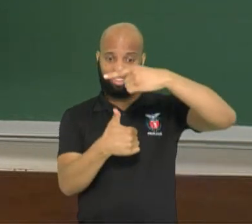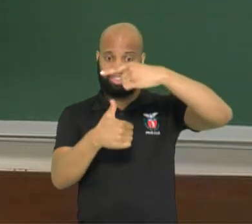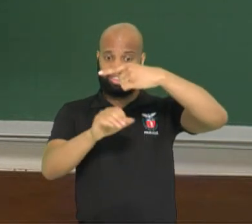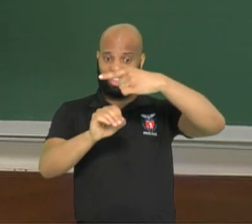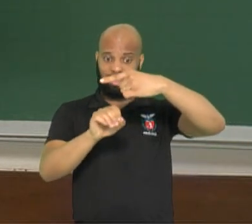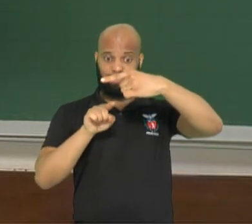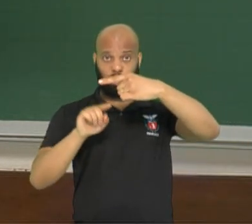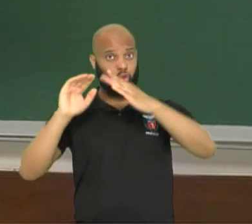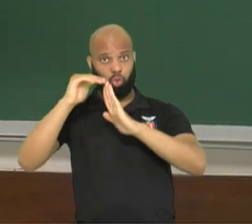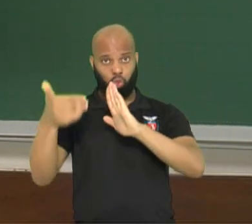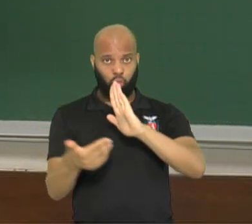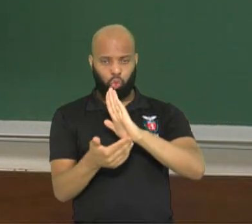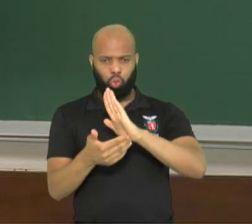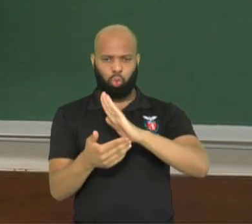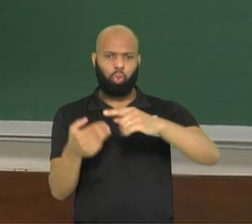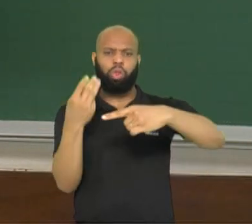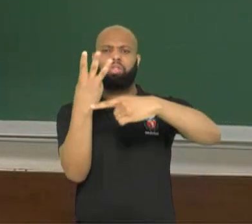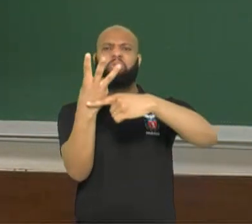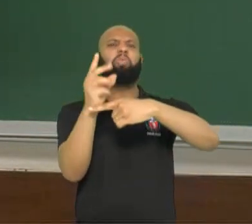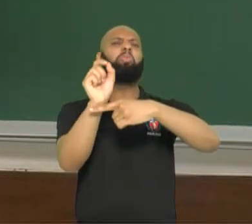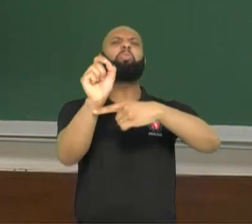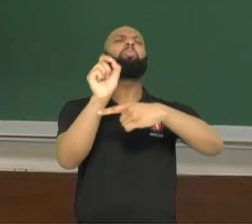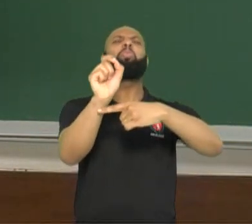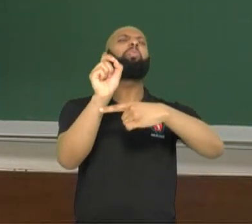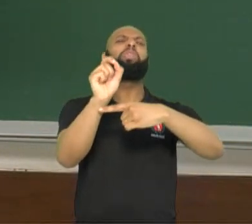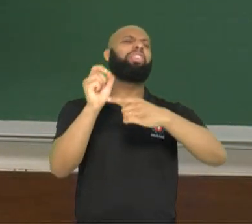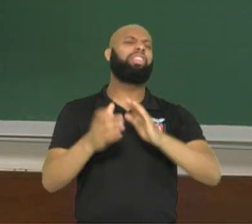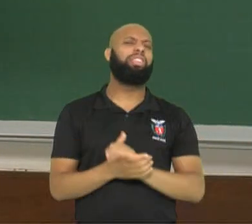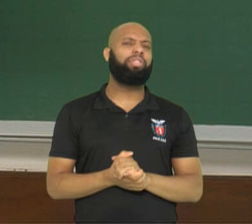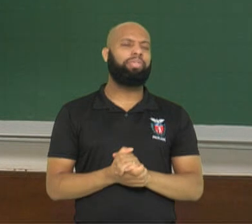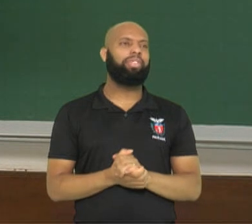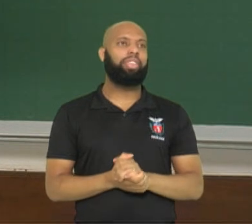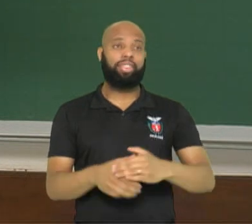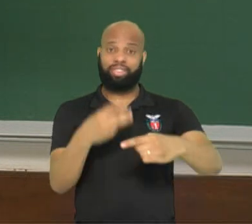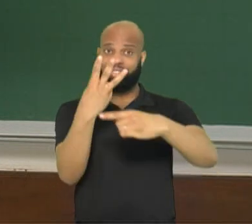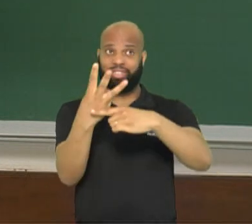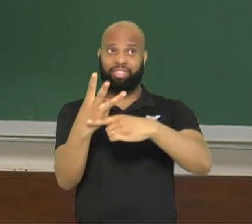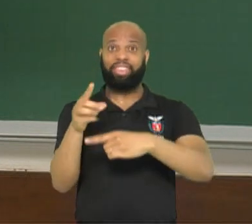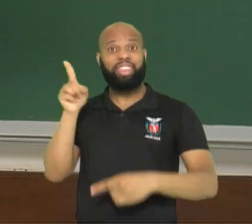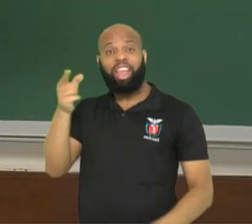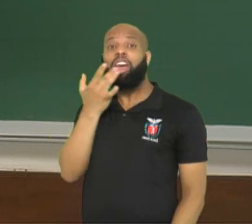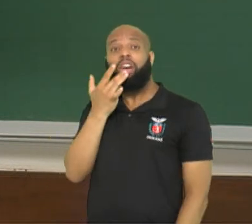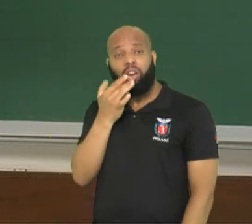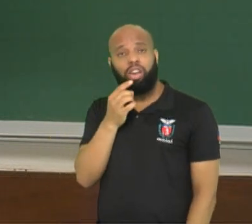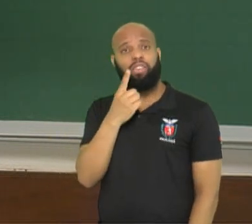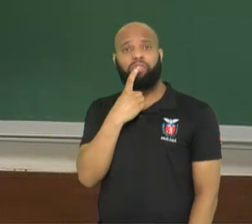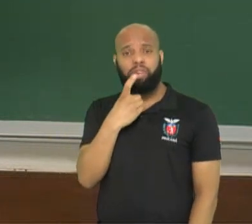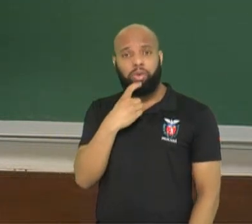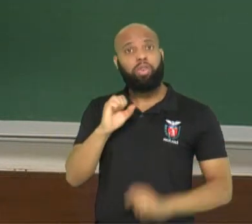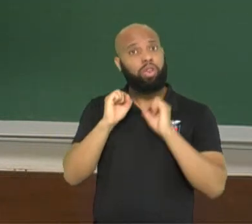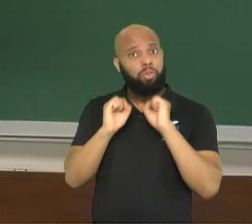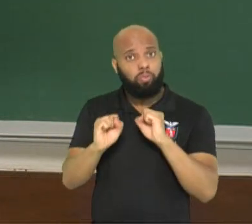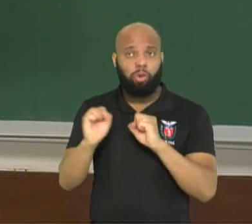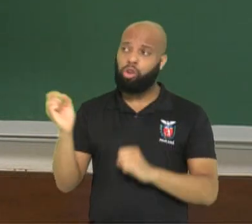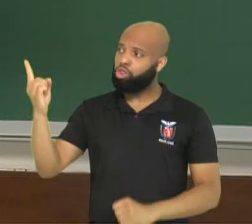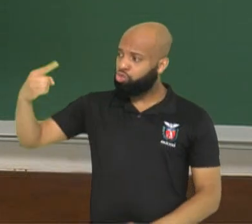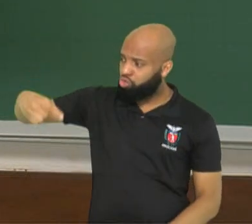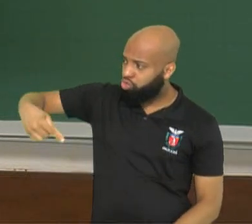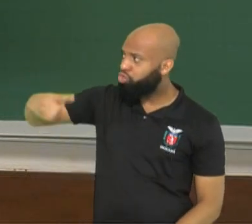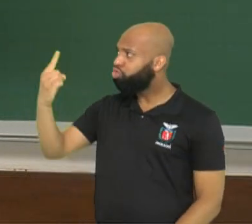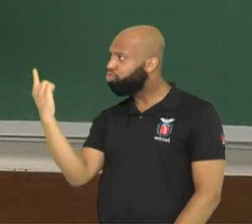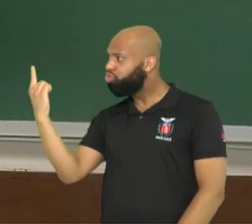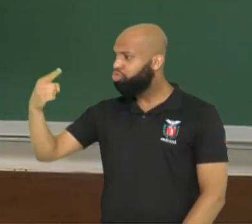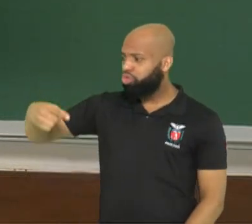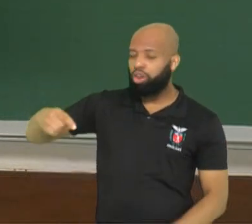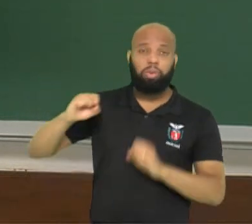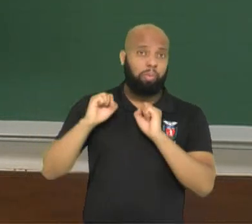sobre 10. Da onde vem esse 3? Lembra o que é esse 3? São os eventos favoráveis. É o que ele está